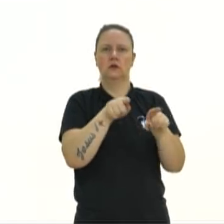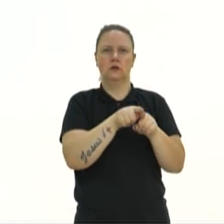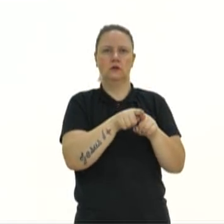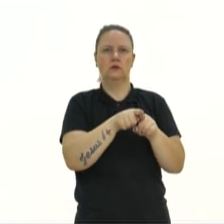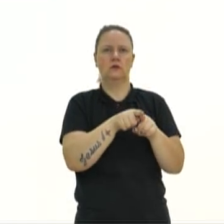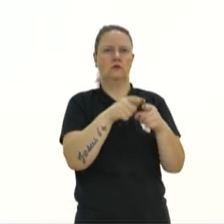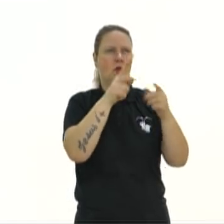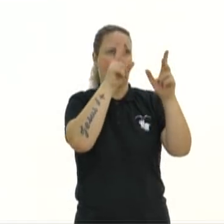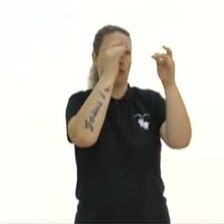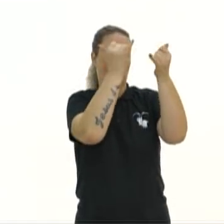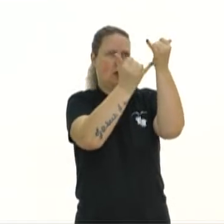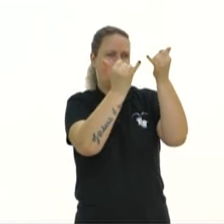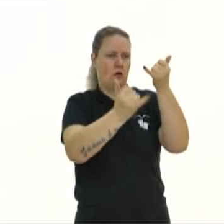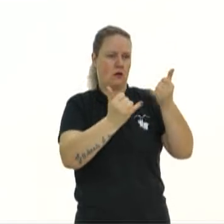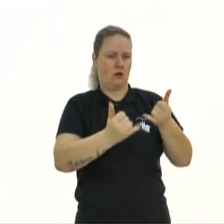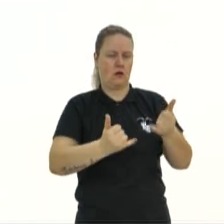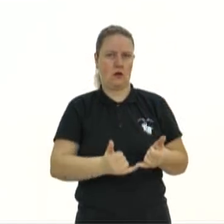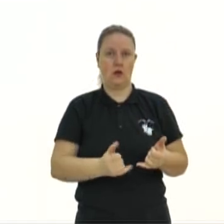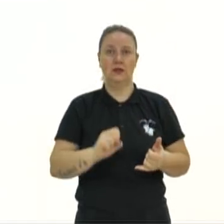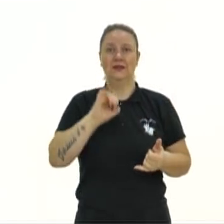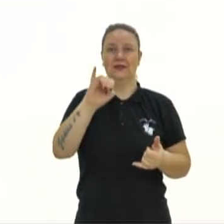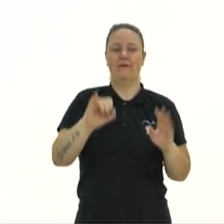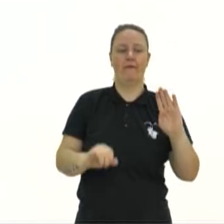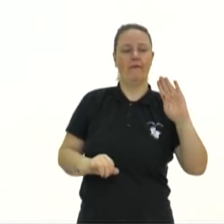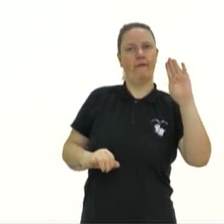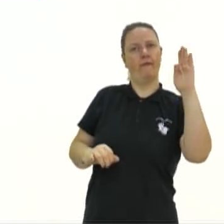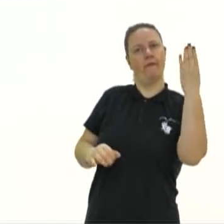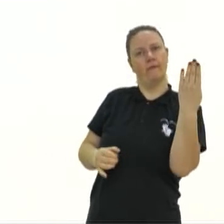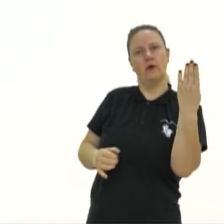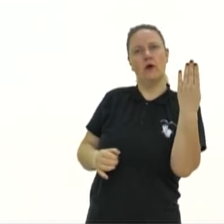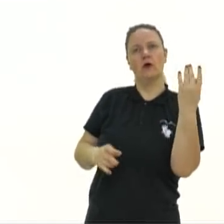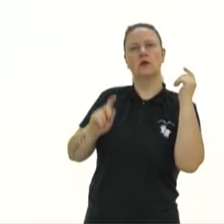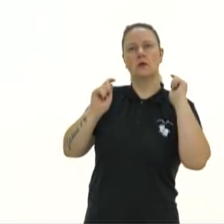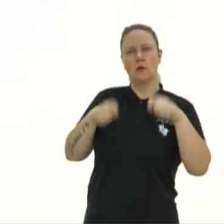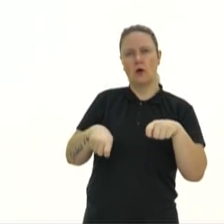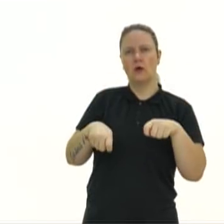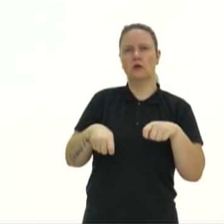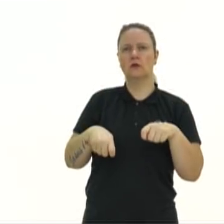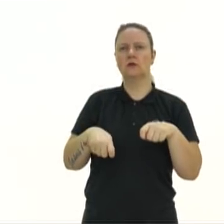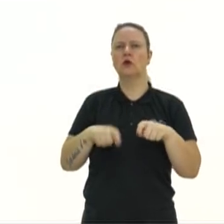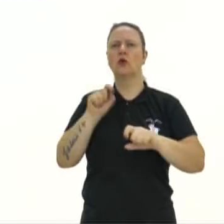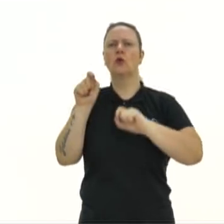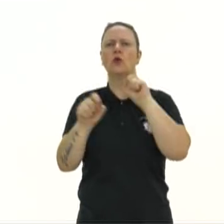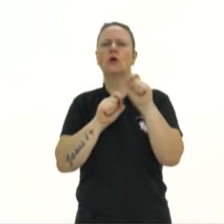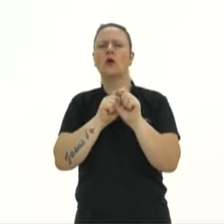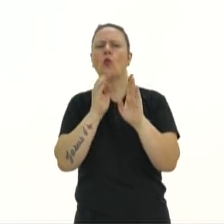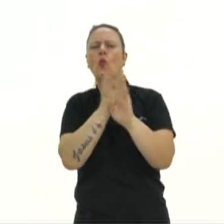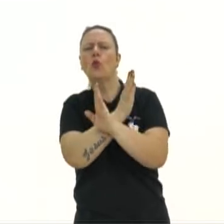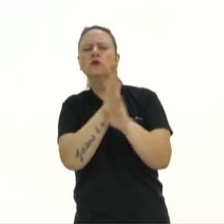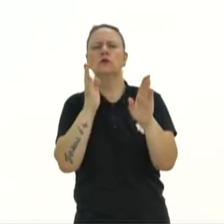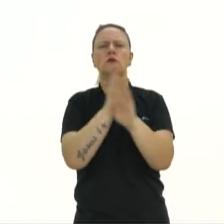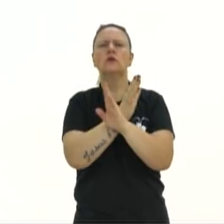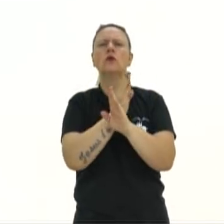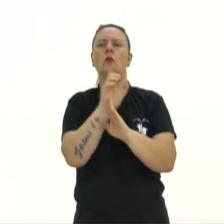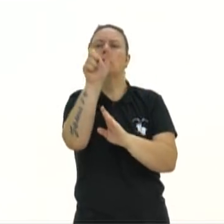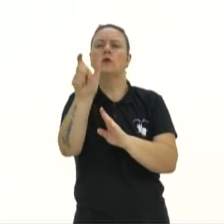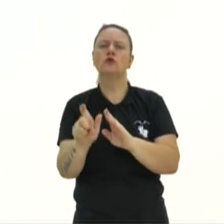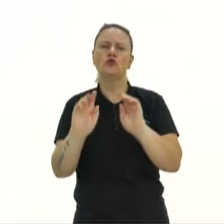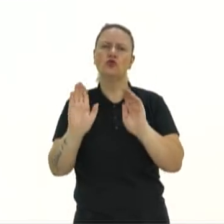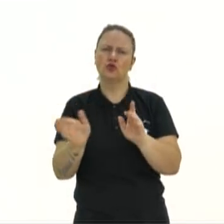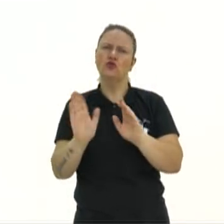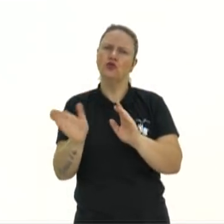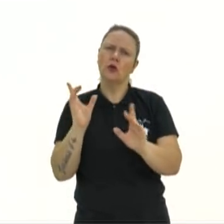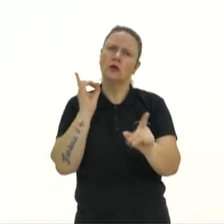reproduzindo. Se for falsa, pode ser que veículos de checagem já tenham identificado o boato. Pesquise também